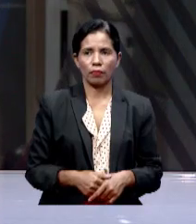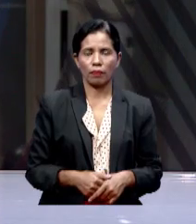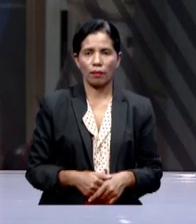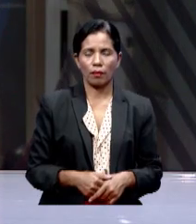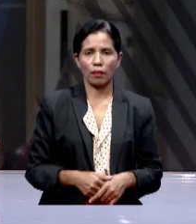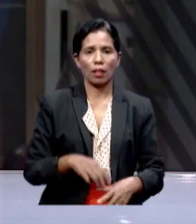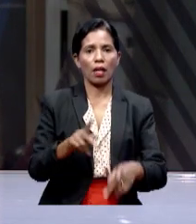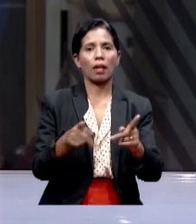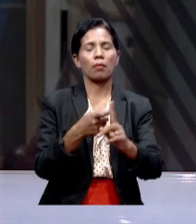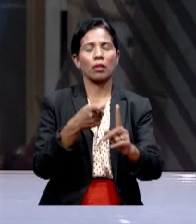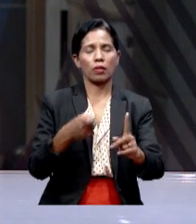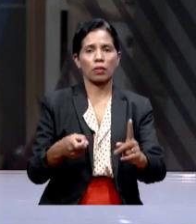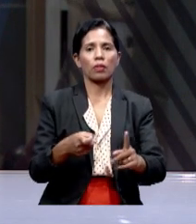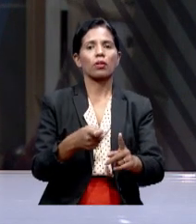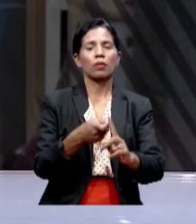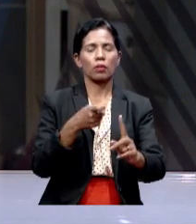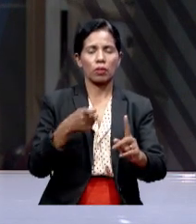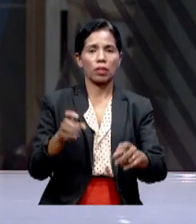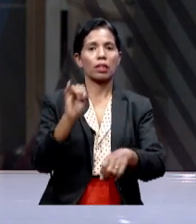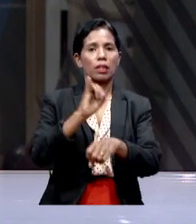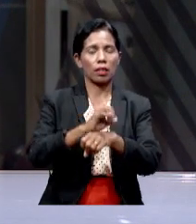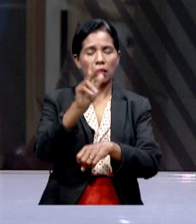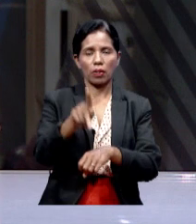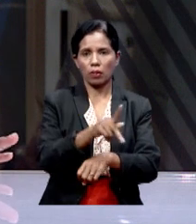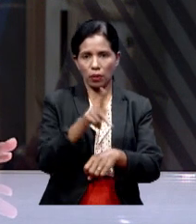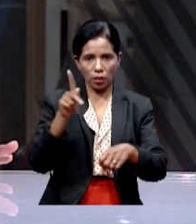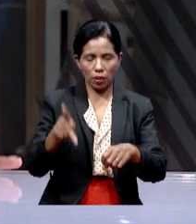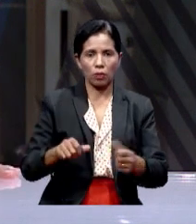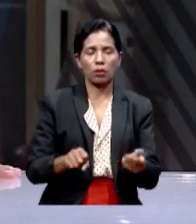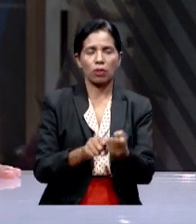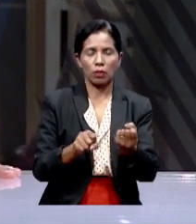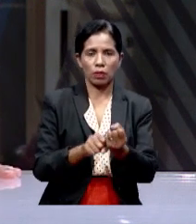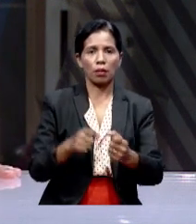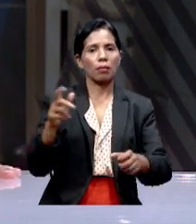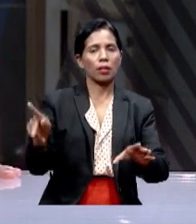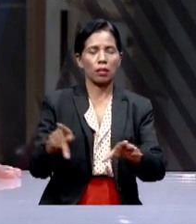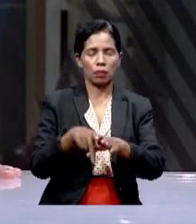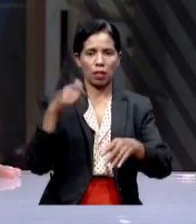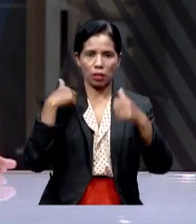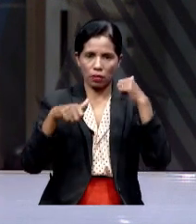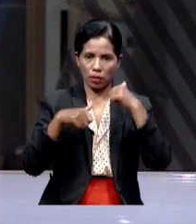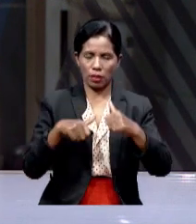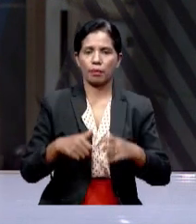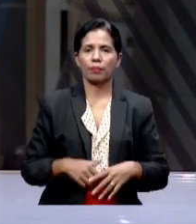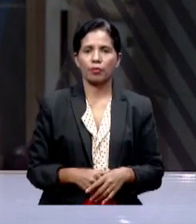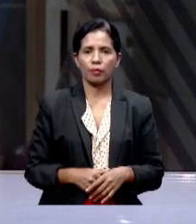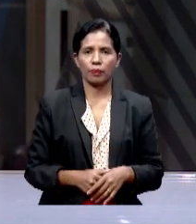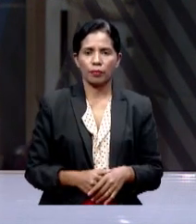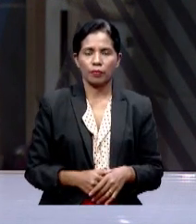Peregrino Cira, Russa Igreja Católica continua a apoiar a jovem Cira, onde participa em atividade espiritual.